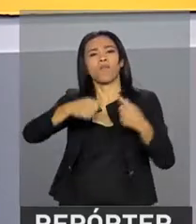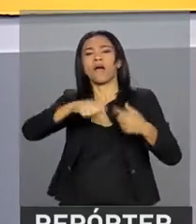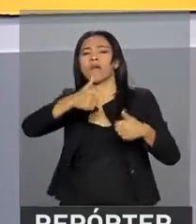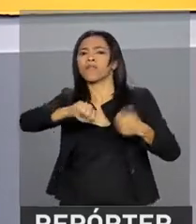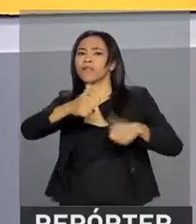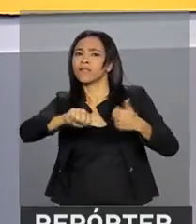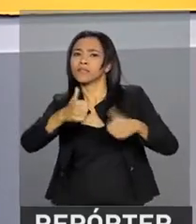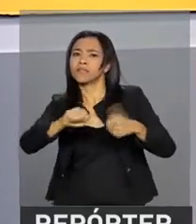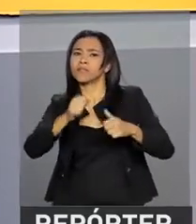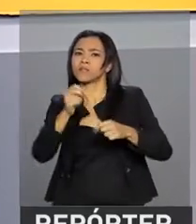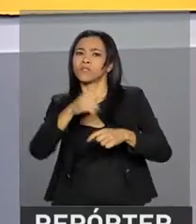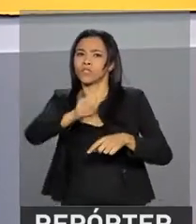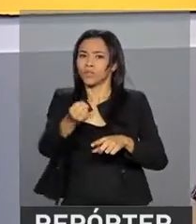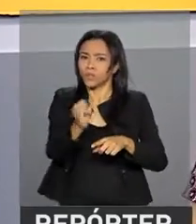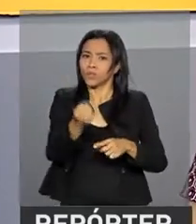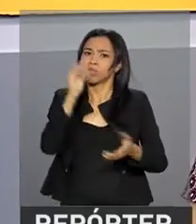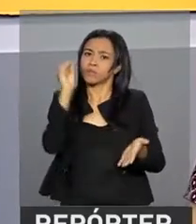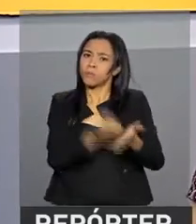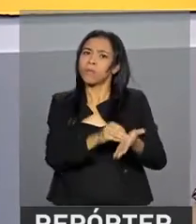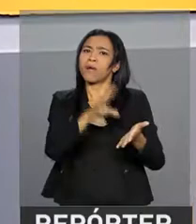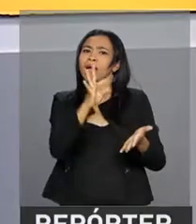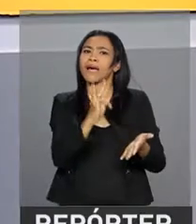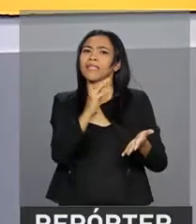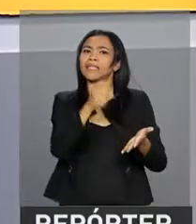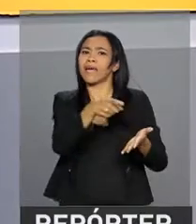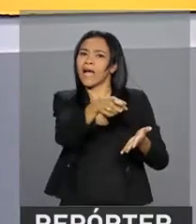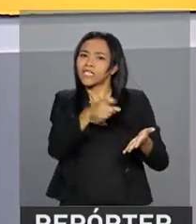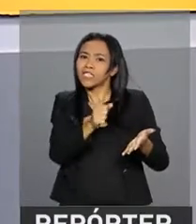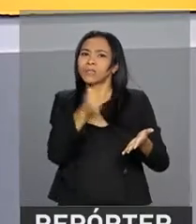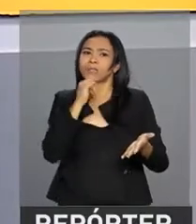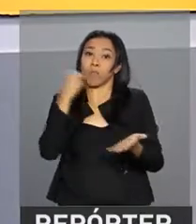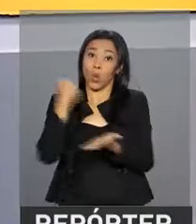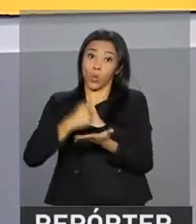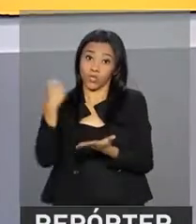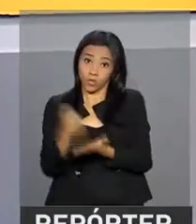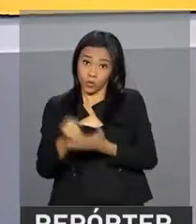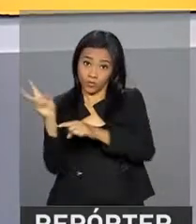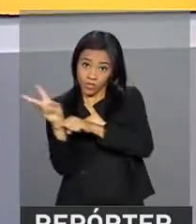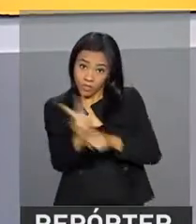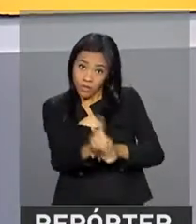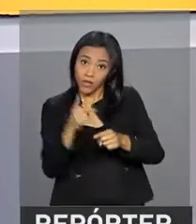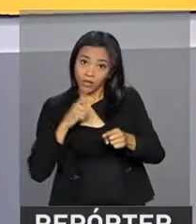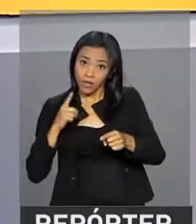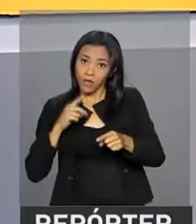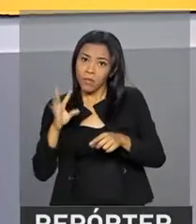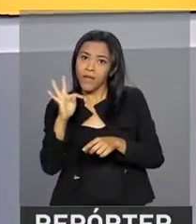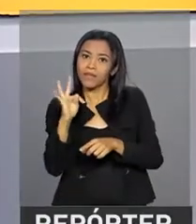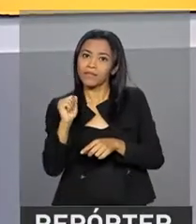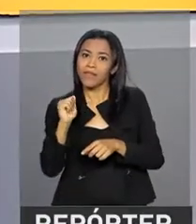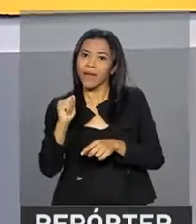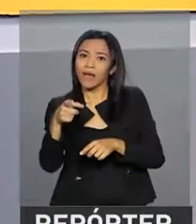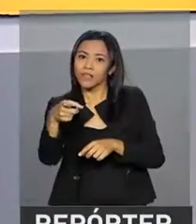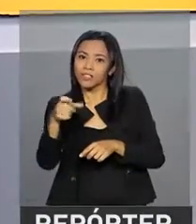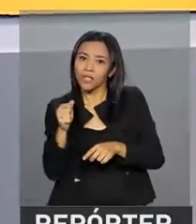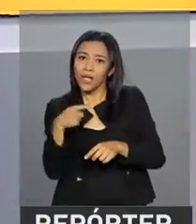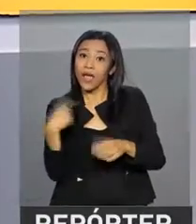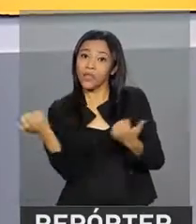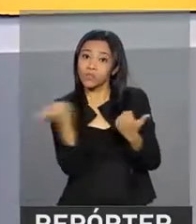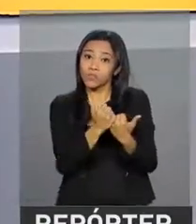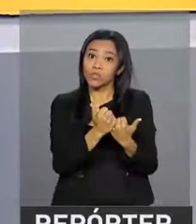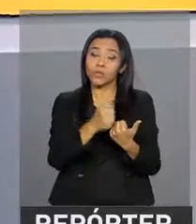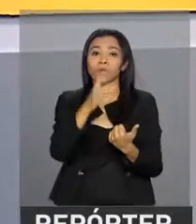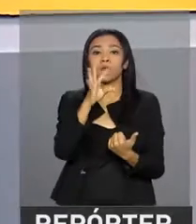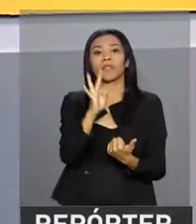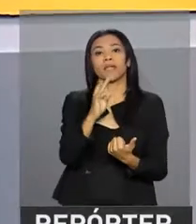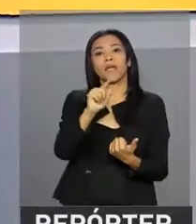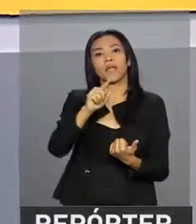taxa de juros pré-fixada aquela definida na data de contratação do financiamento até lp substitui a taxa de juros de longo prazo